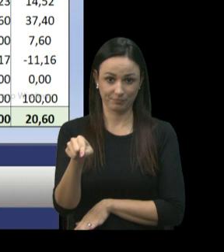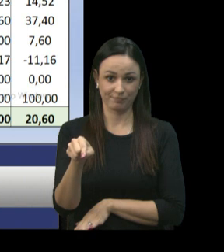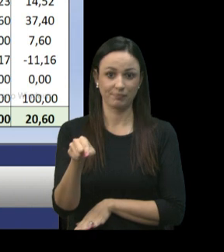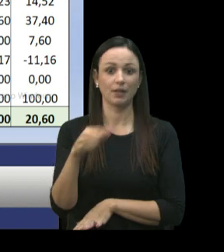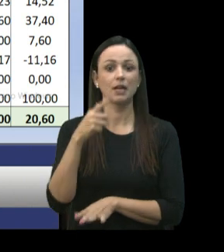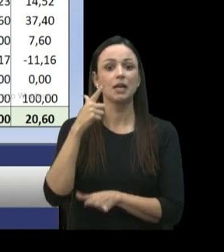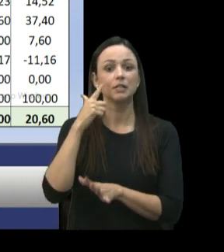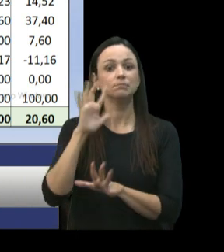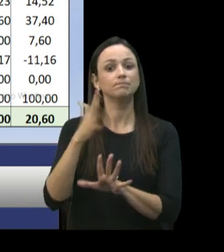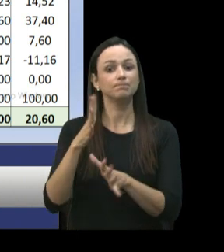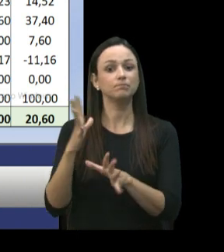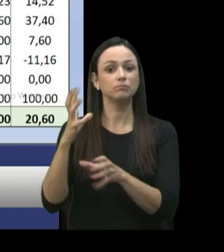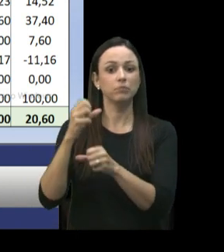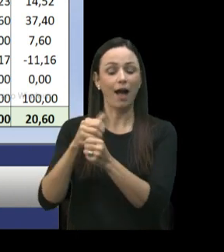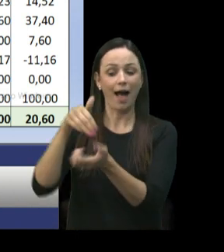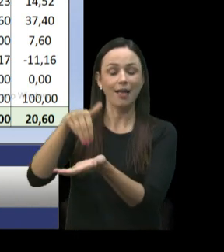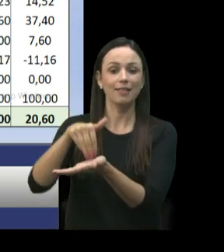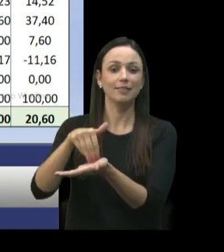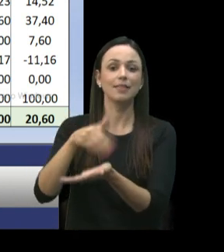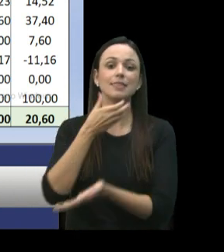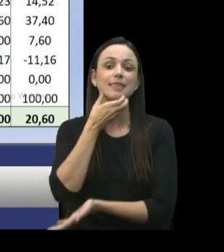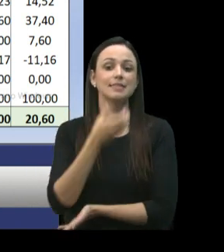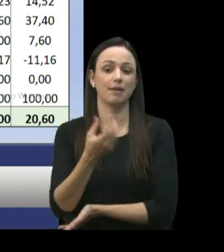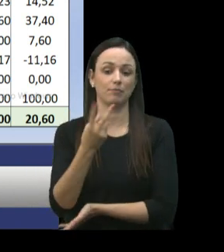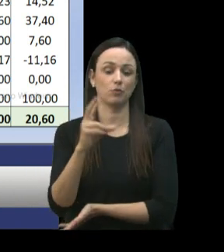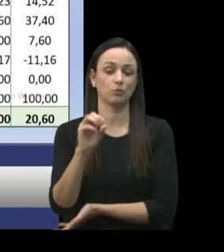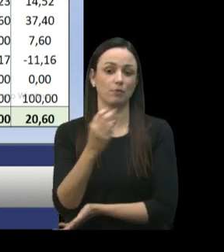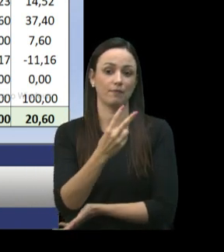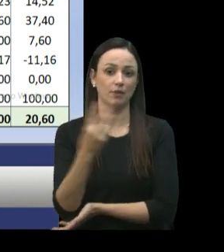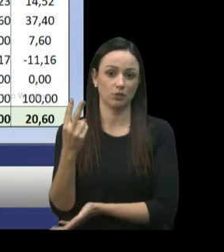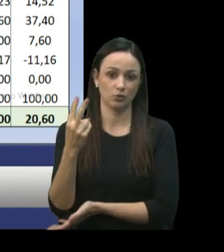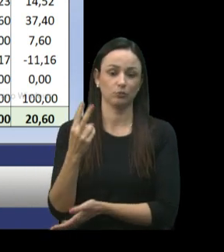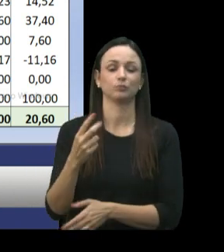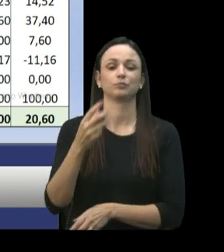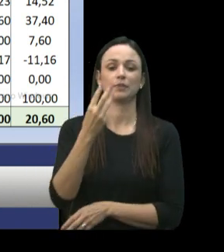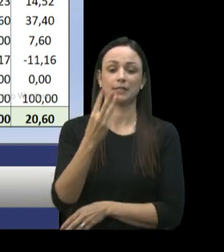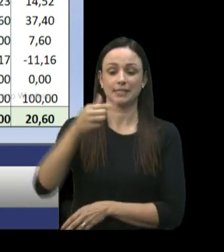reestimado para dezembro de 2022,